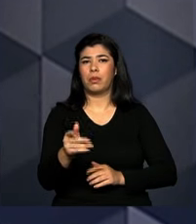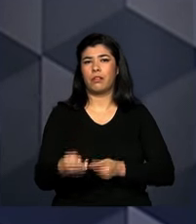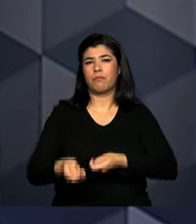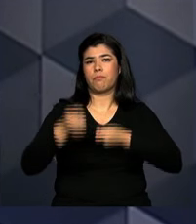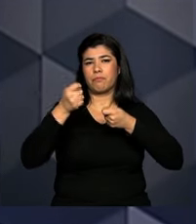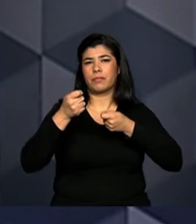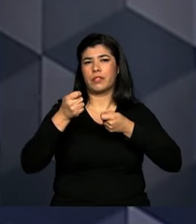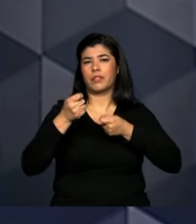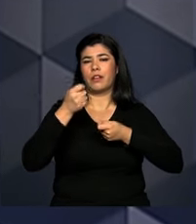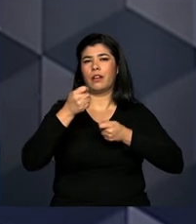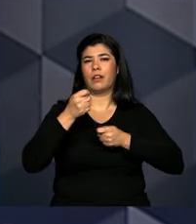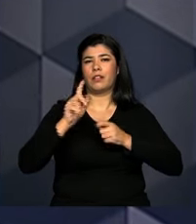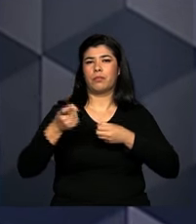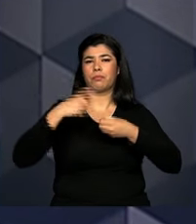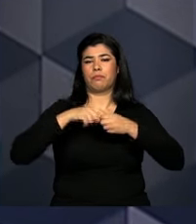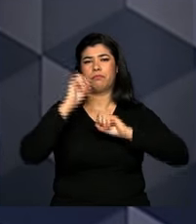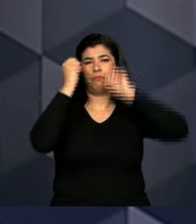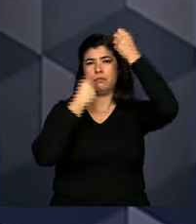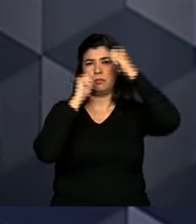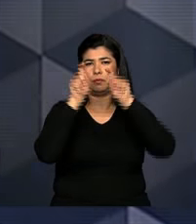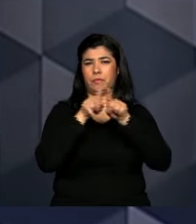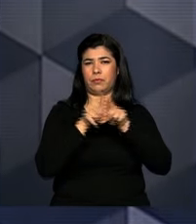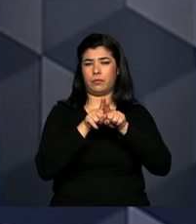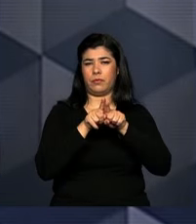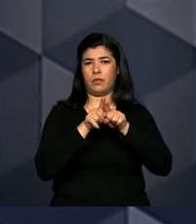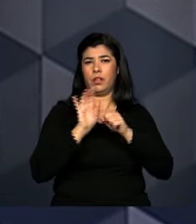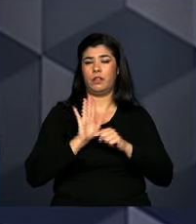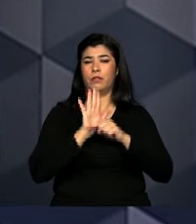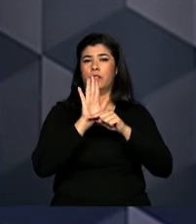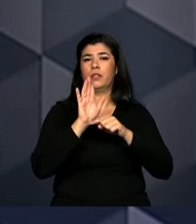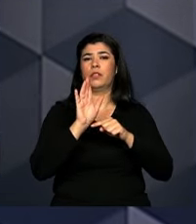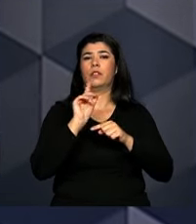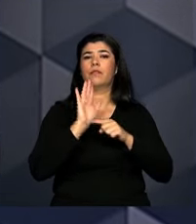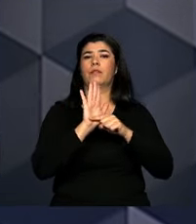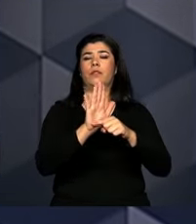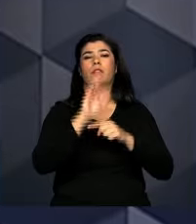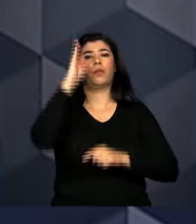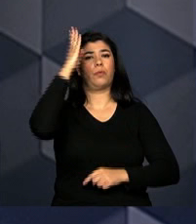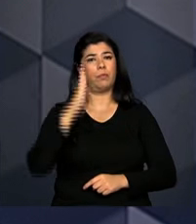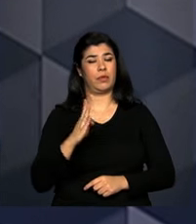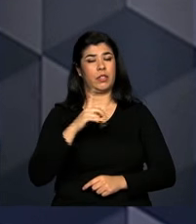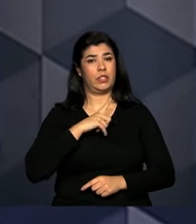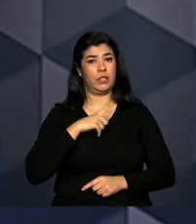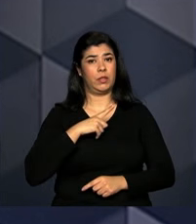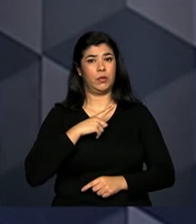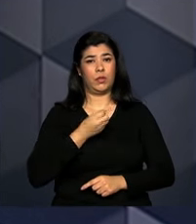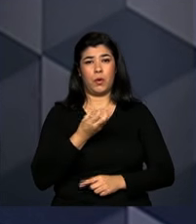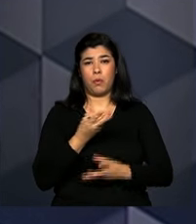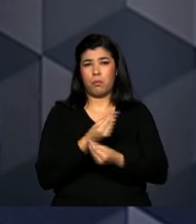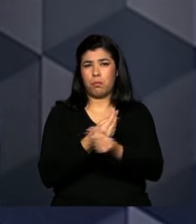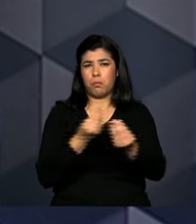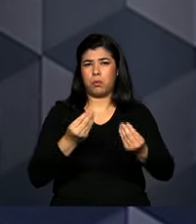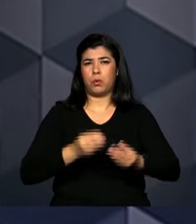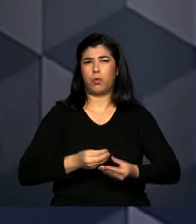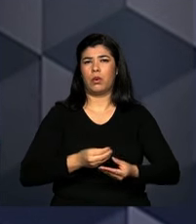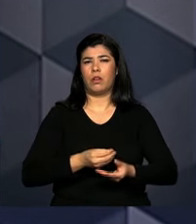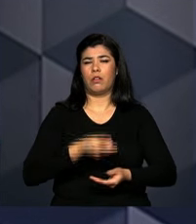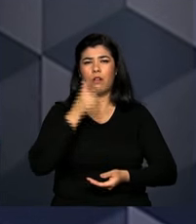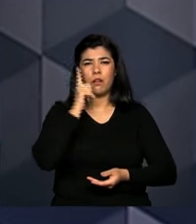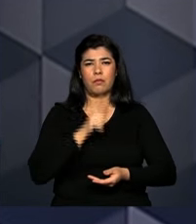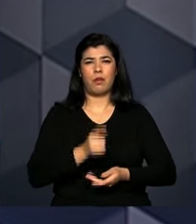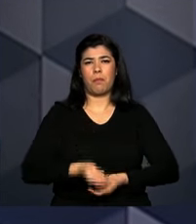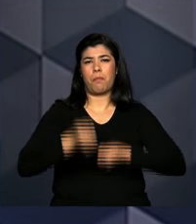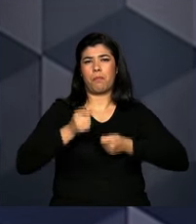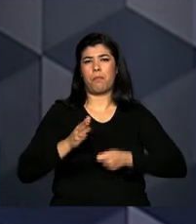fazer com que o Brasil, primeiro, tenha oferta de pescado e se torne autossuficiente, garantindo a